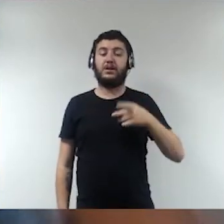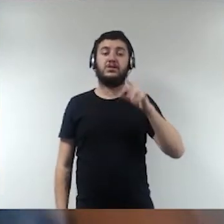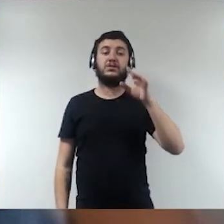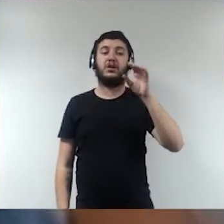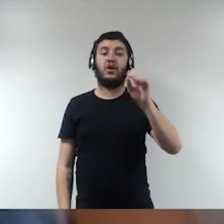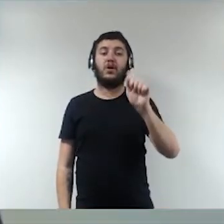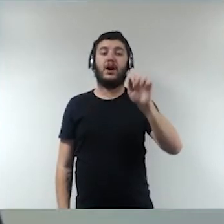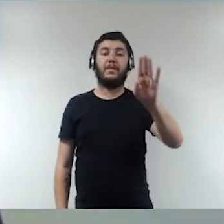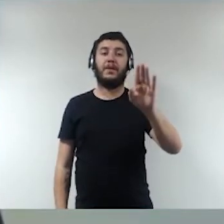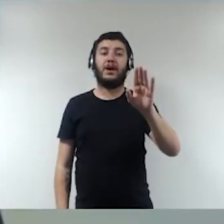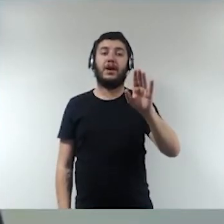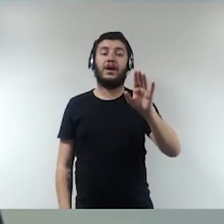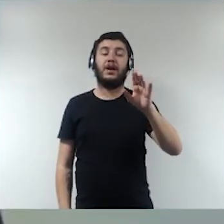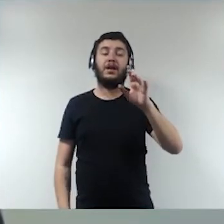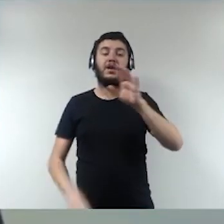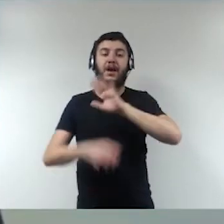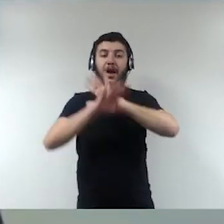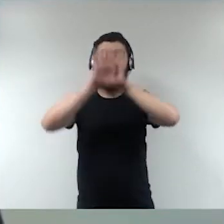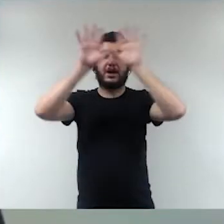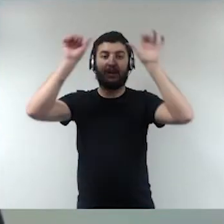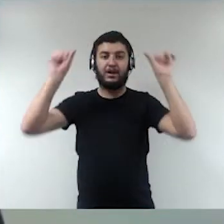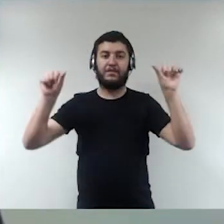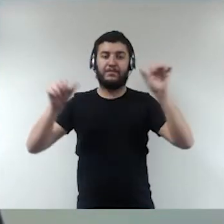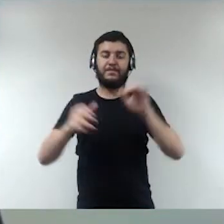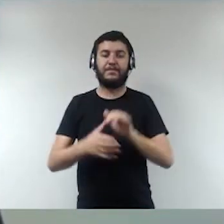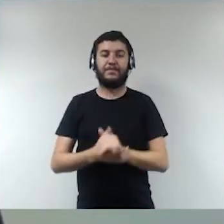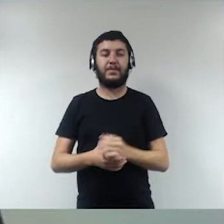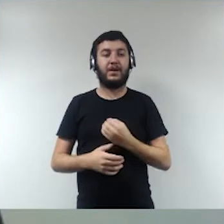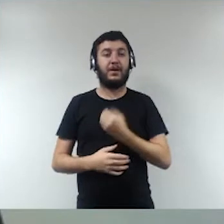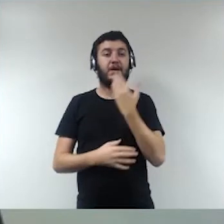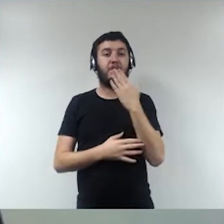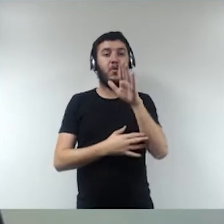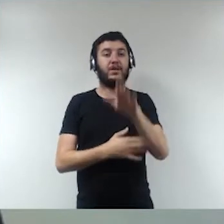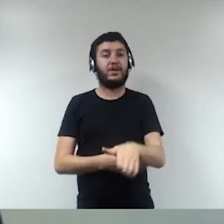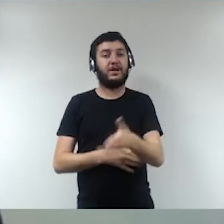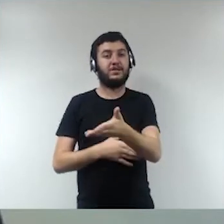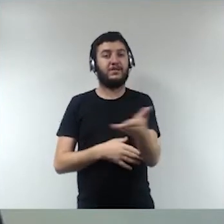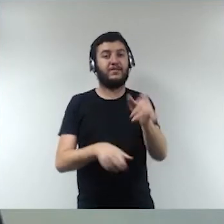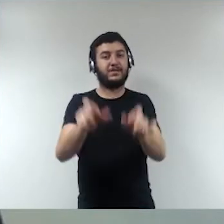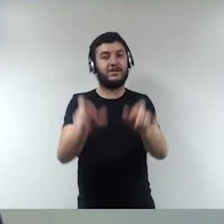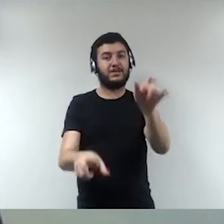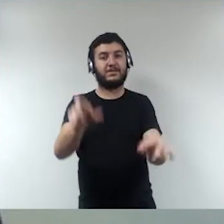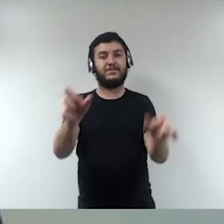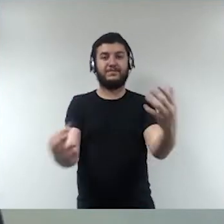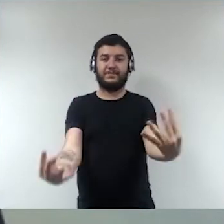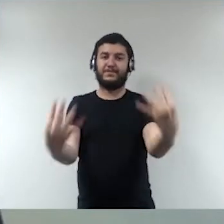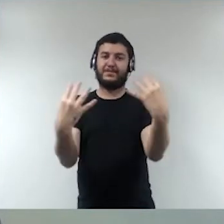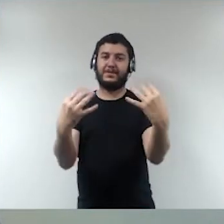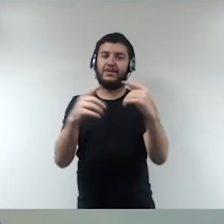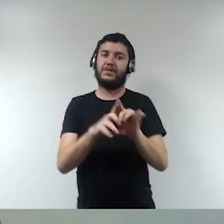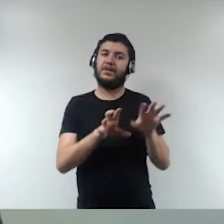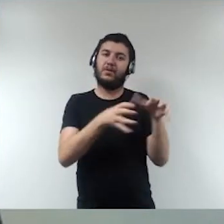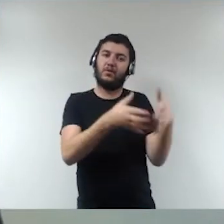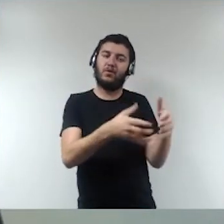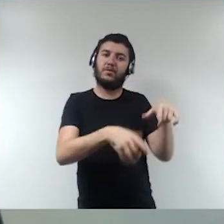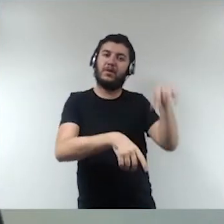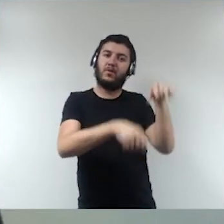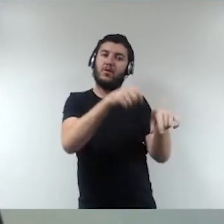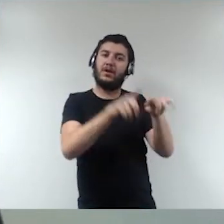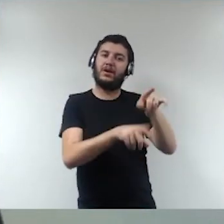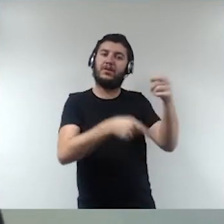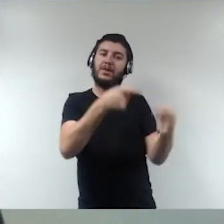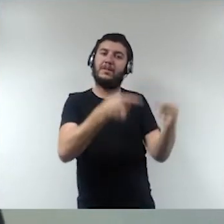Muito boa tarde a todos os nossos telespectadores. Boa tarde a esse seleto grupo que aqui está,